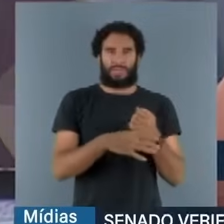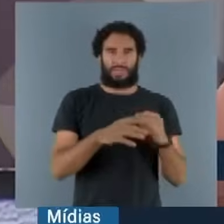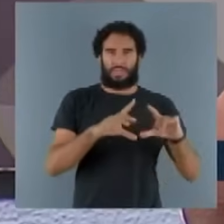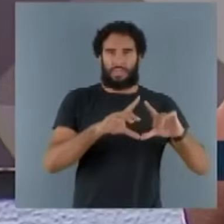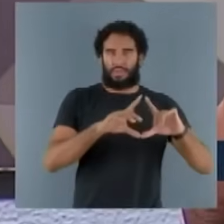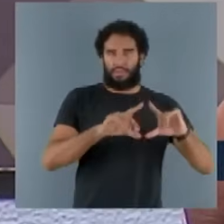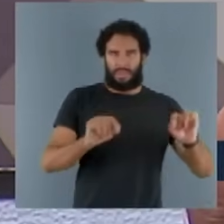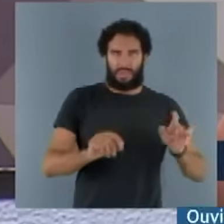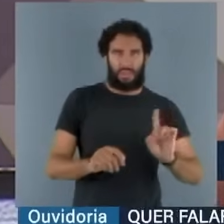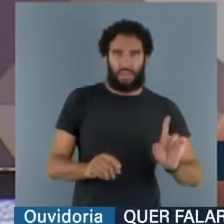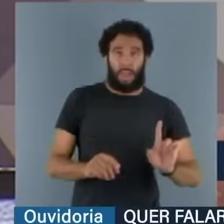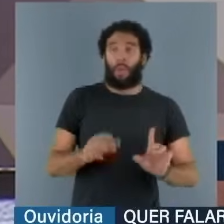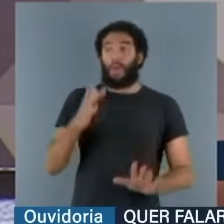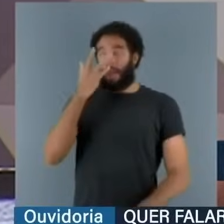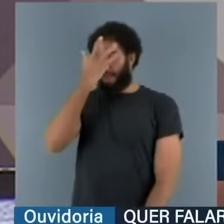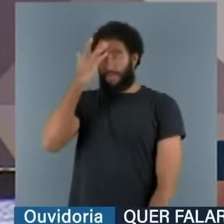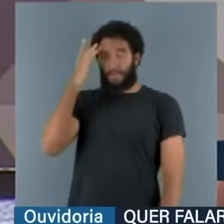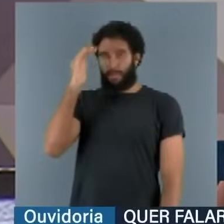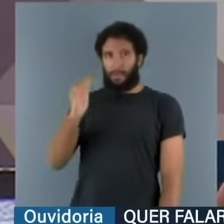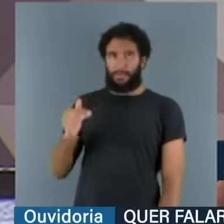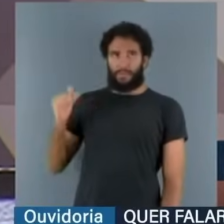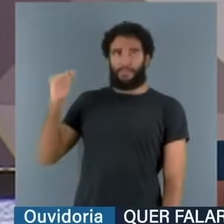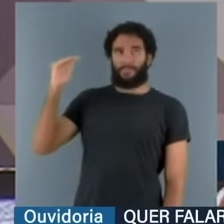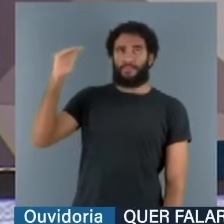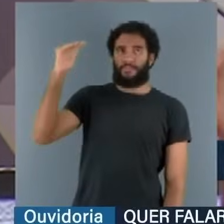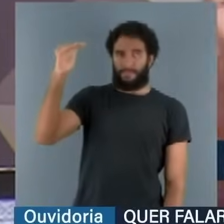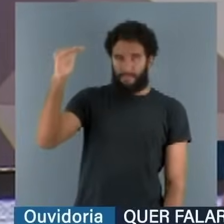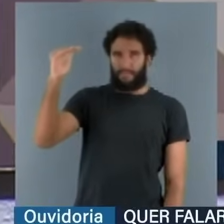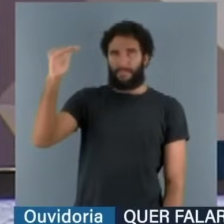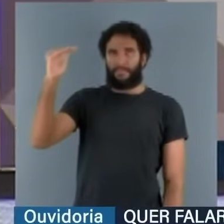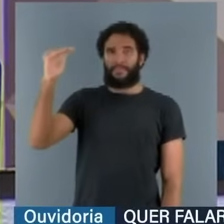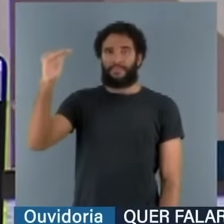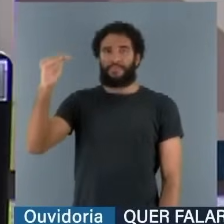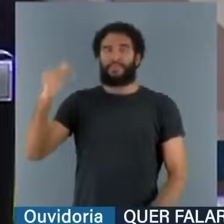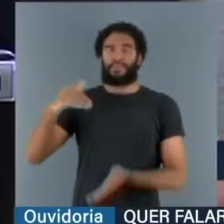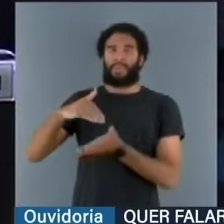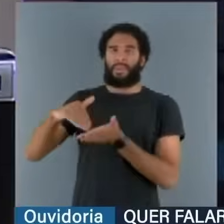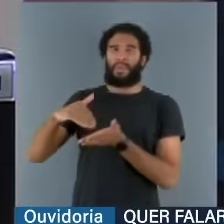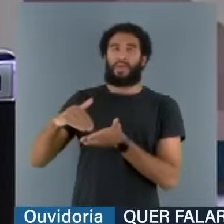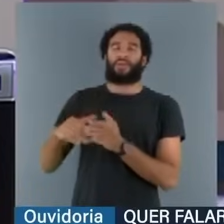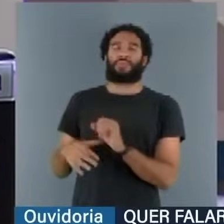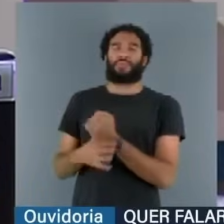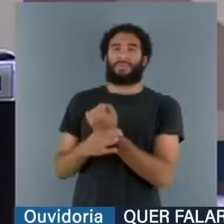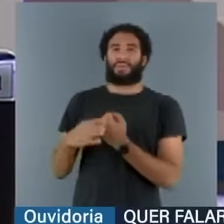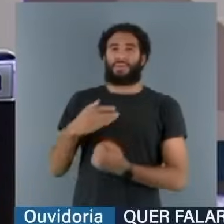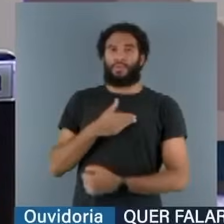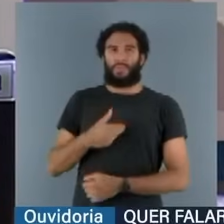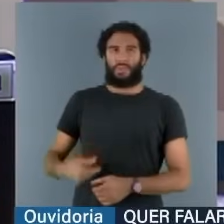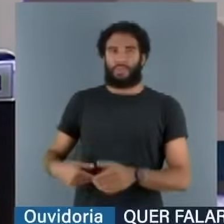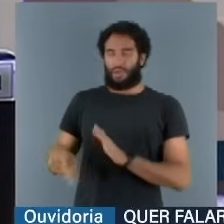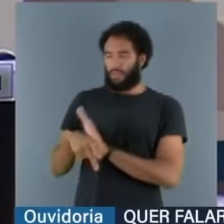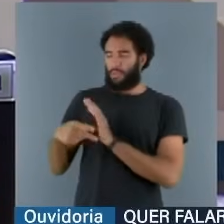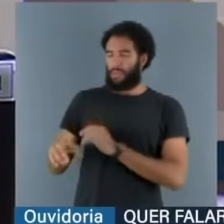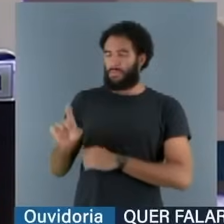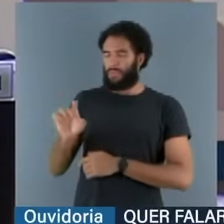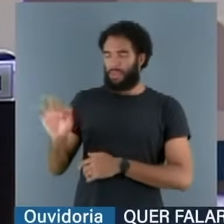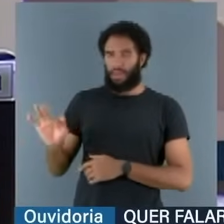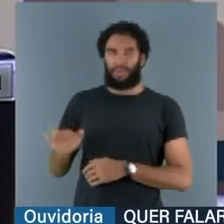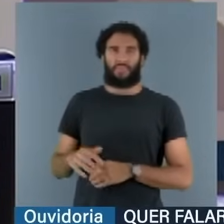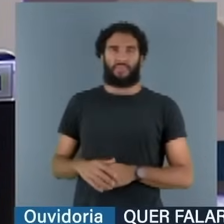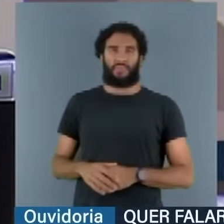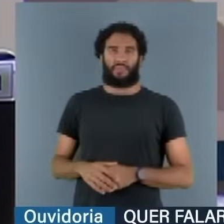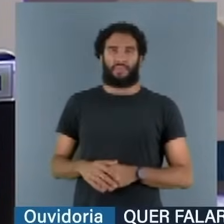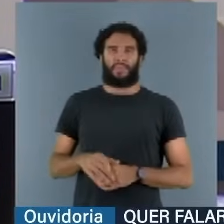do mais alto comando militar da Secretaria de Segurança Pública do DF, né? O senhor, então, recebe